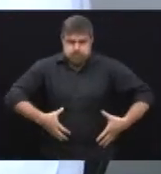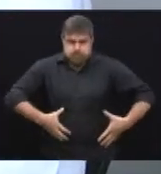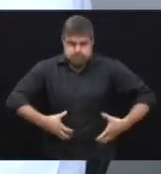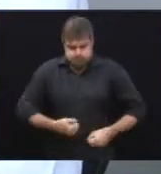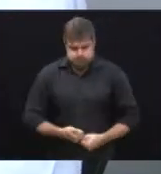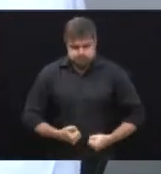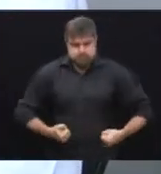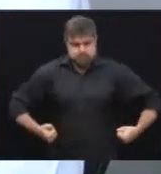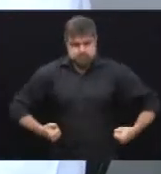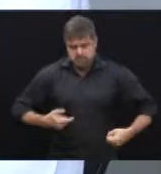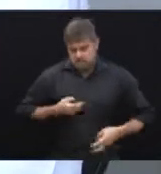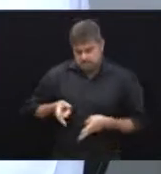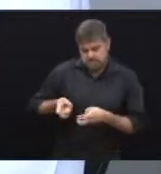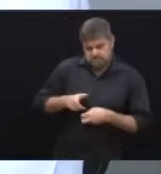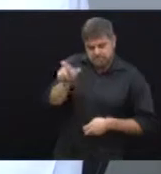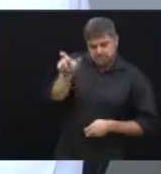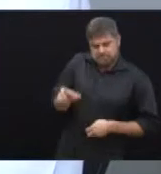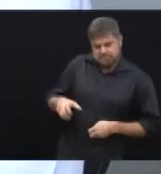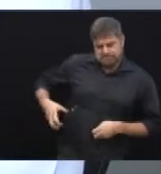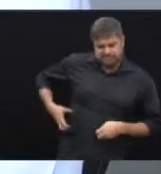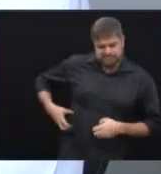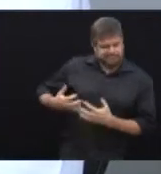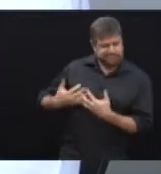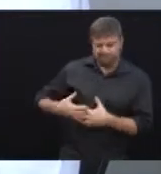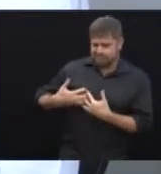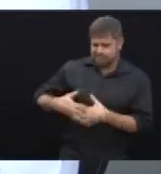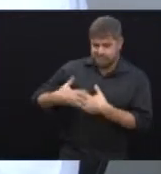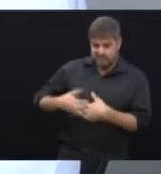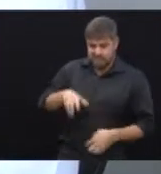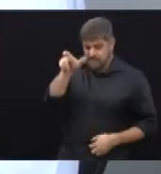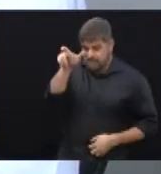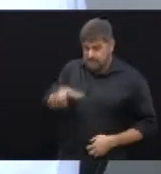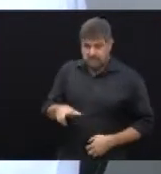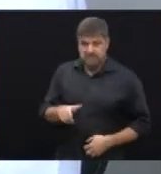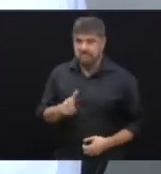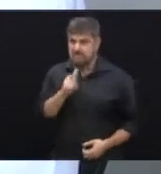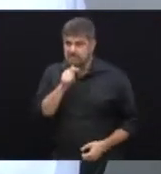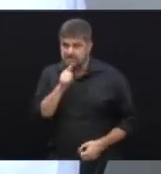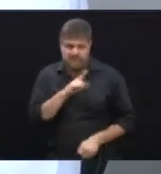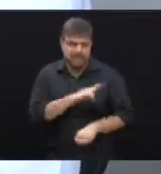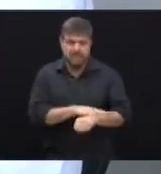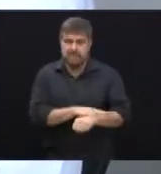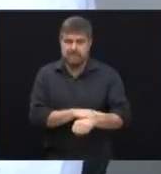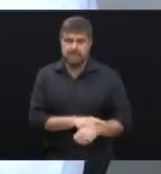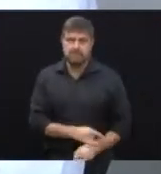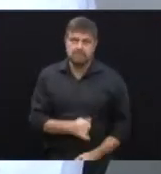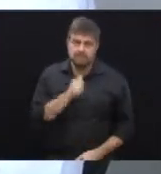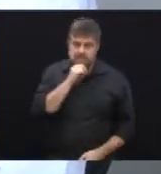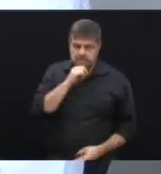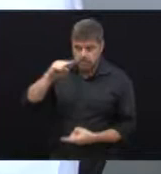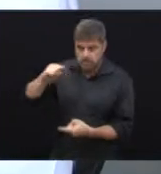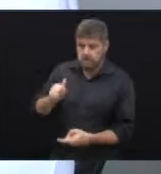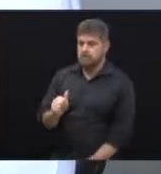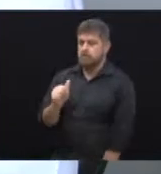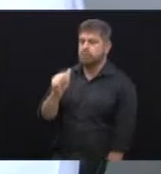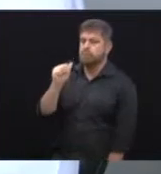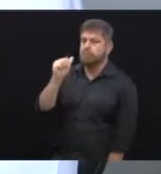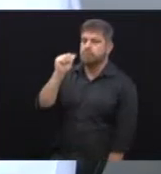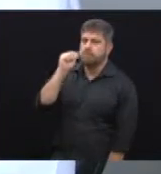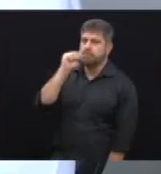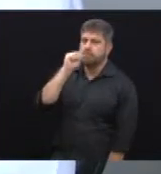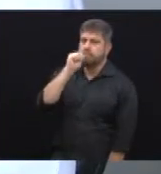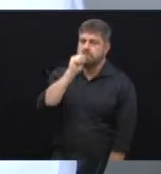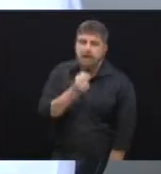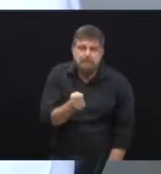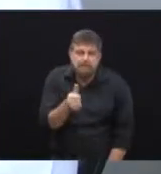que a gente detecta quem tem problema no rim. A pessoa incha, não consegue. Vamos dizer, ela toma 1 litro de